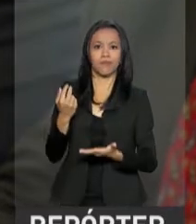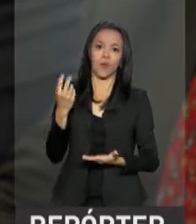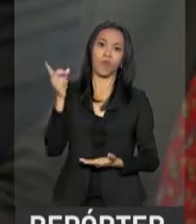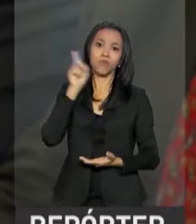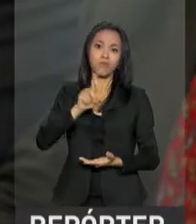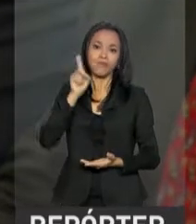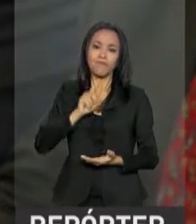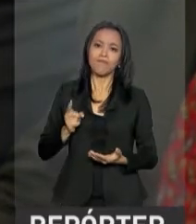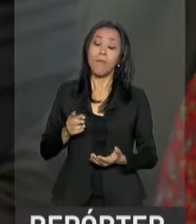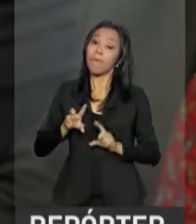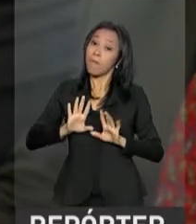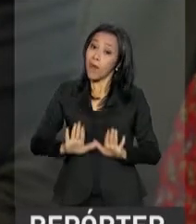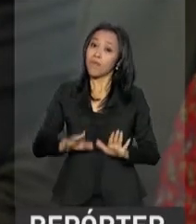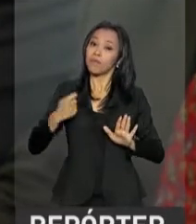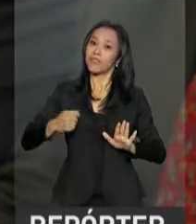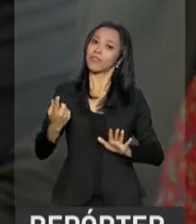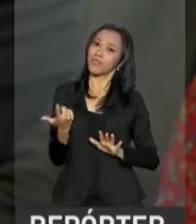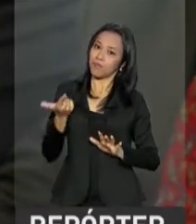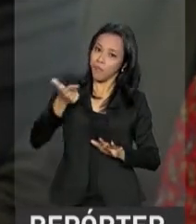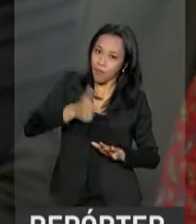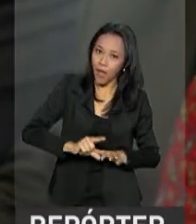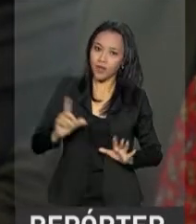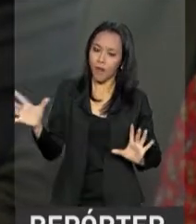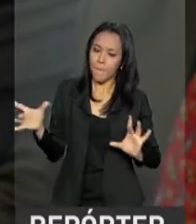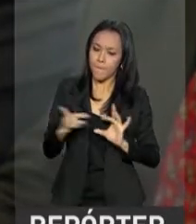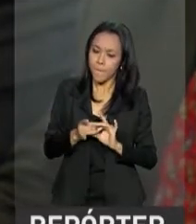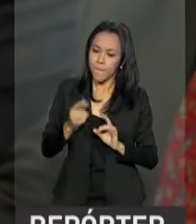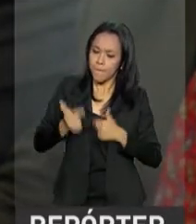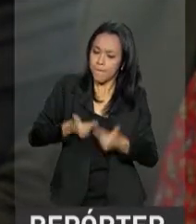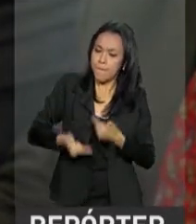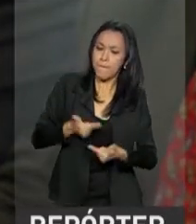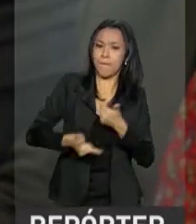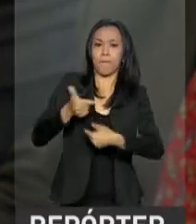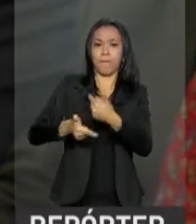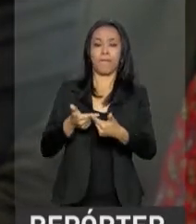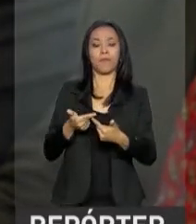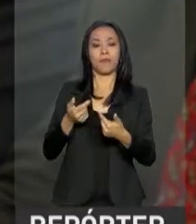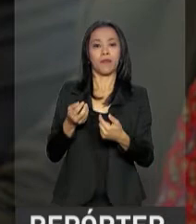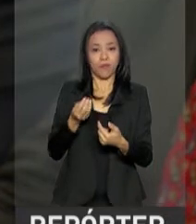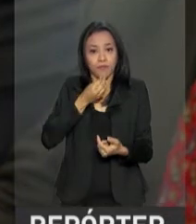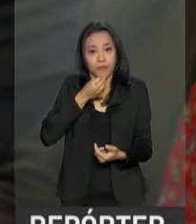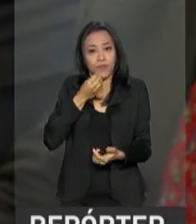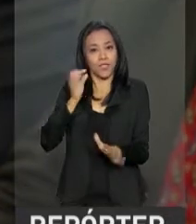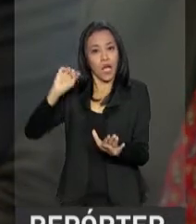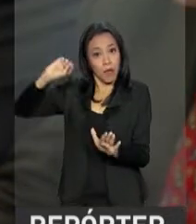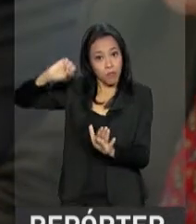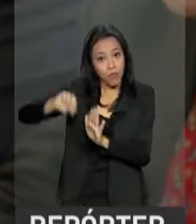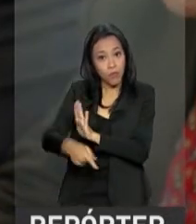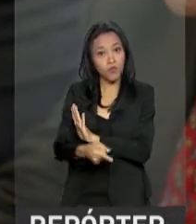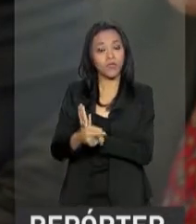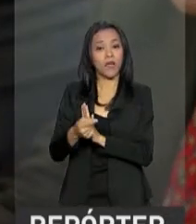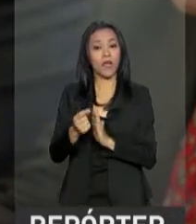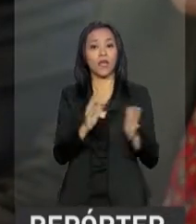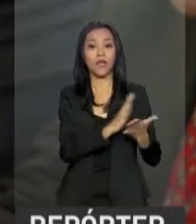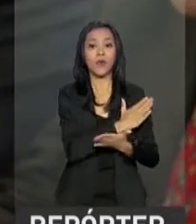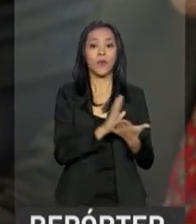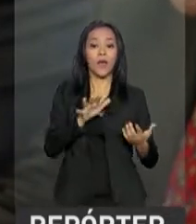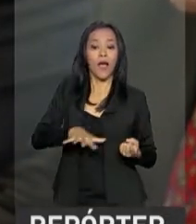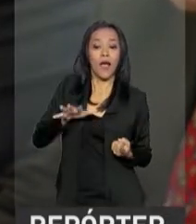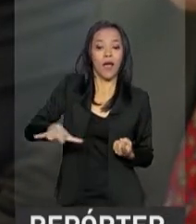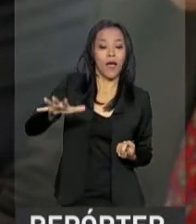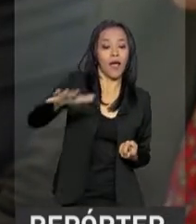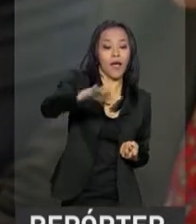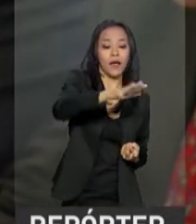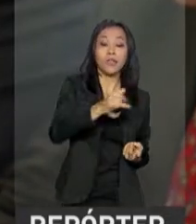necessita de maior integração caberia também aprofundá-la em certas áreas como no combate aos